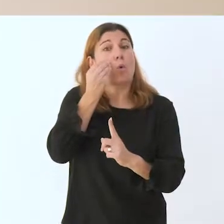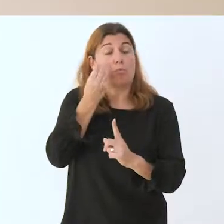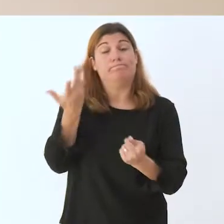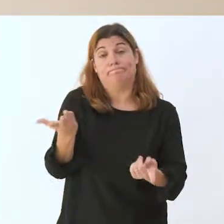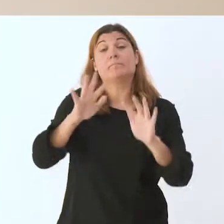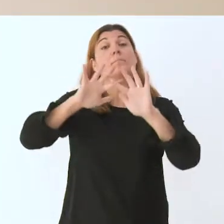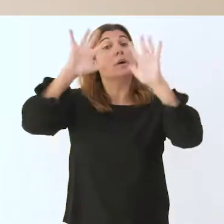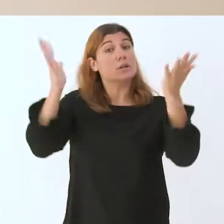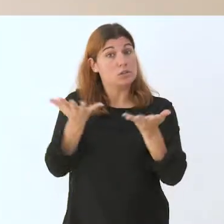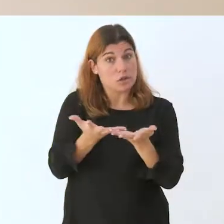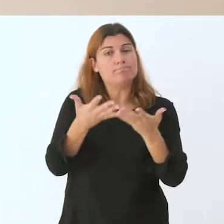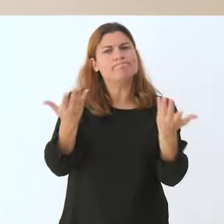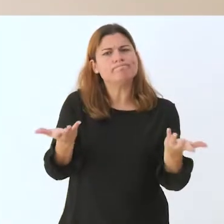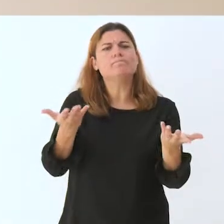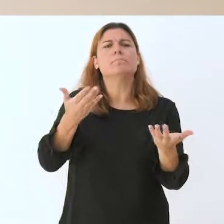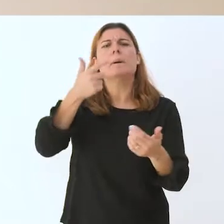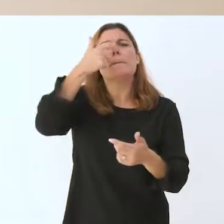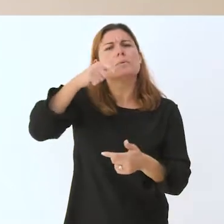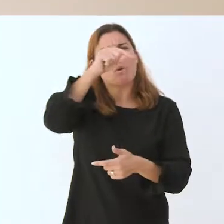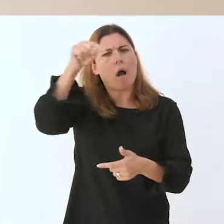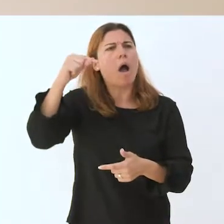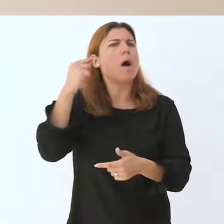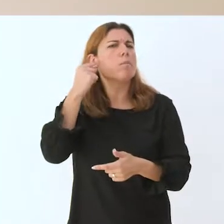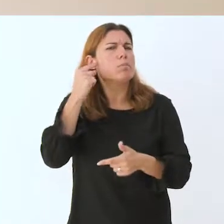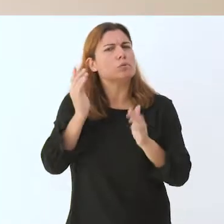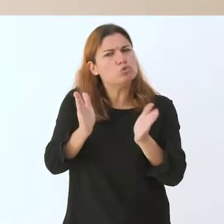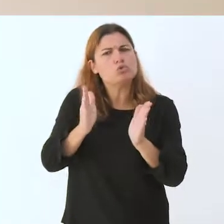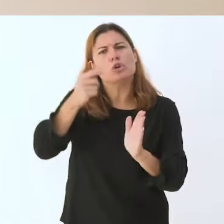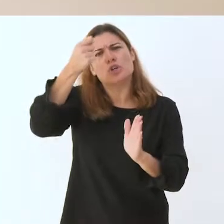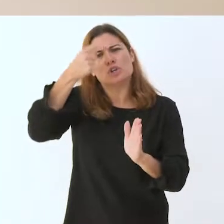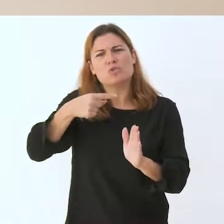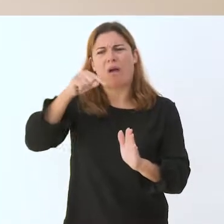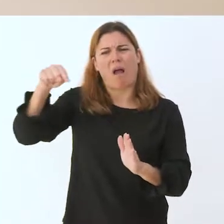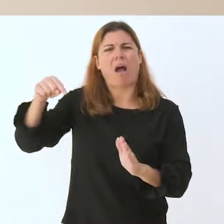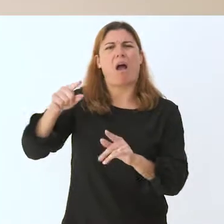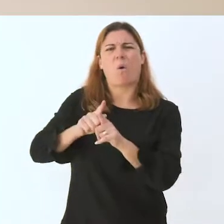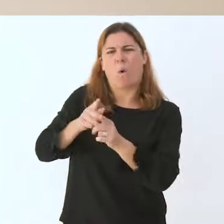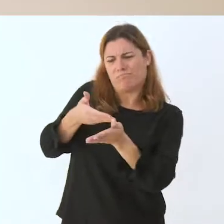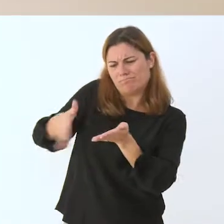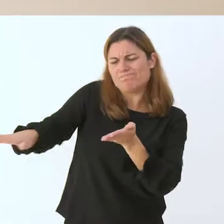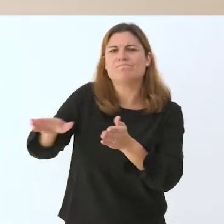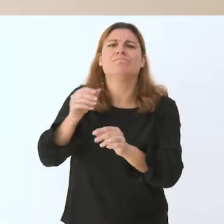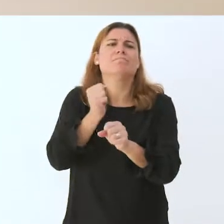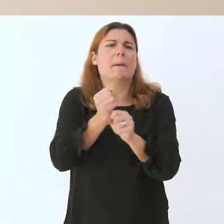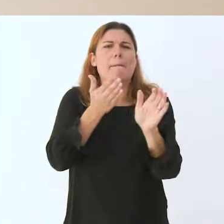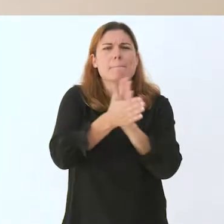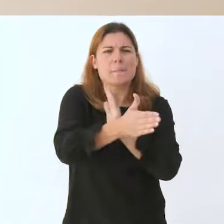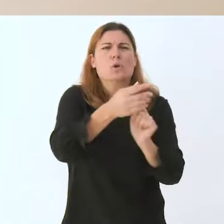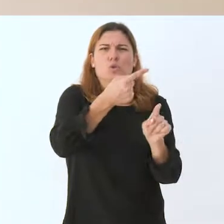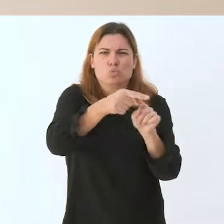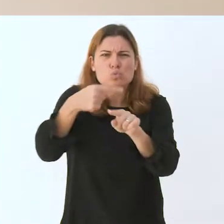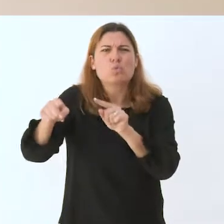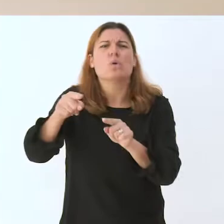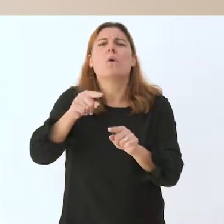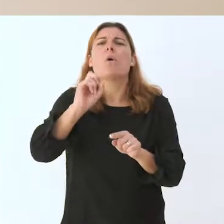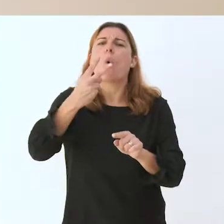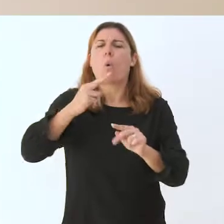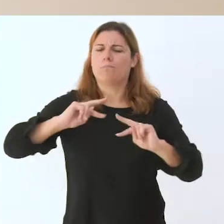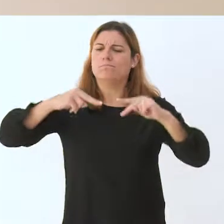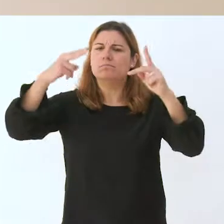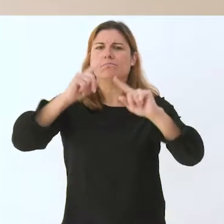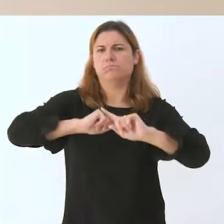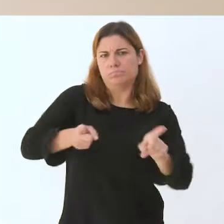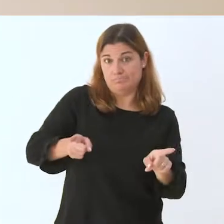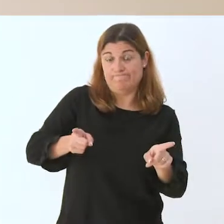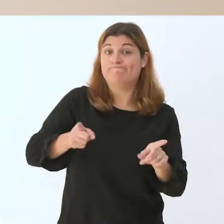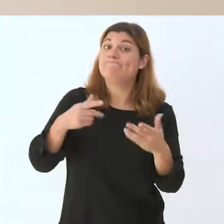vejamos. De um modo geral, quem nunca ouviu ou viveu histórias de rejeição de certos empregos ou progressões